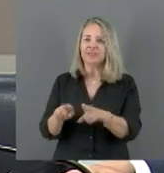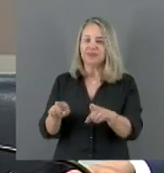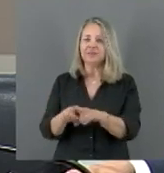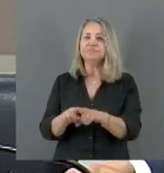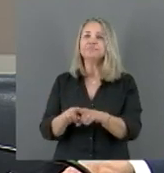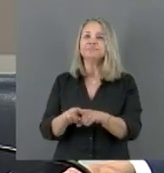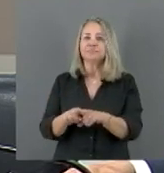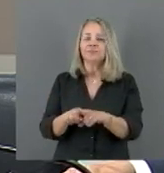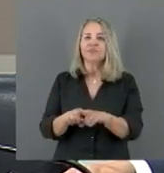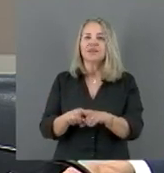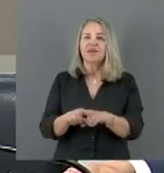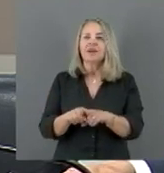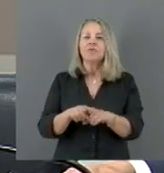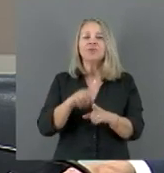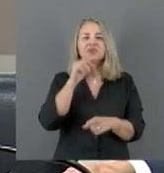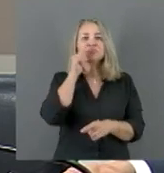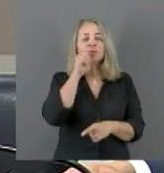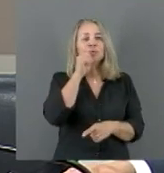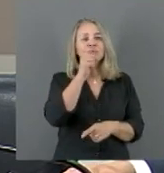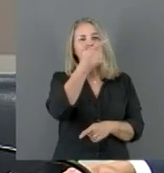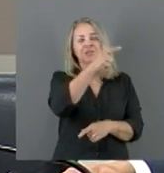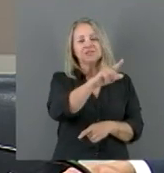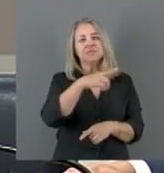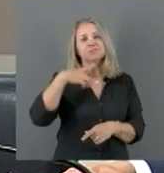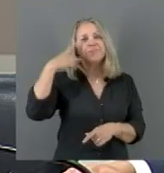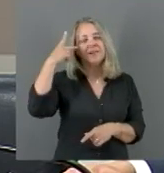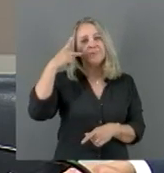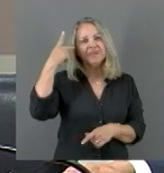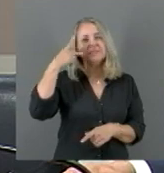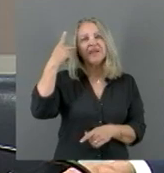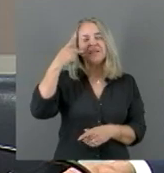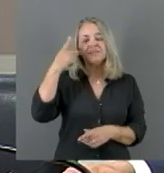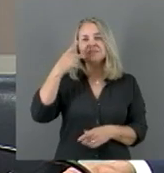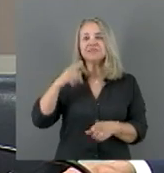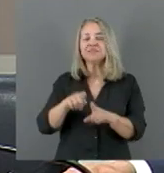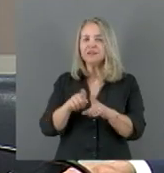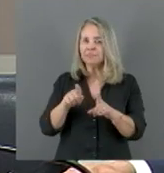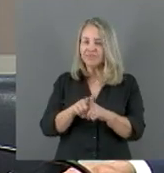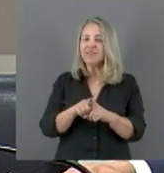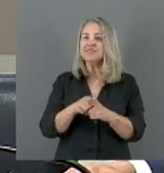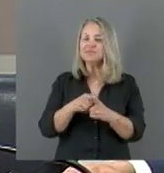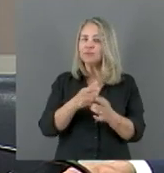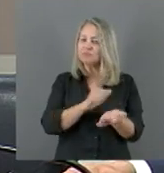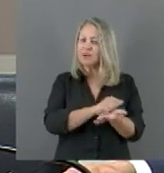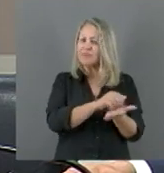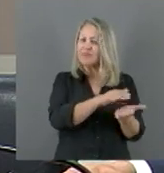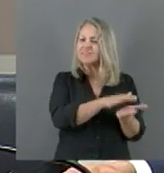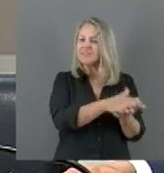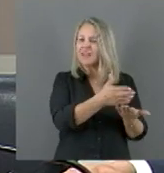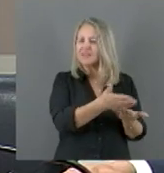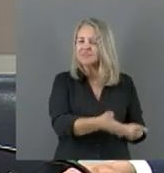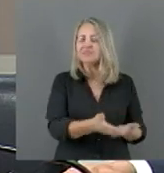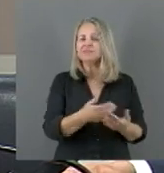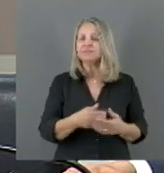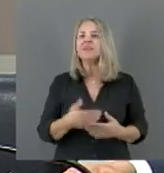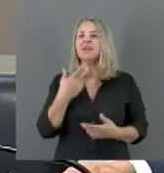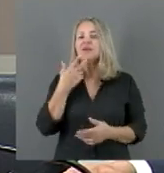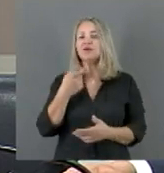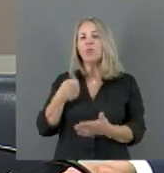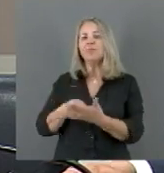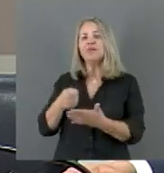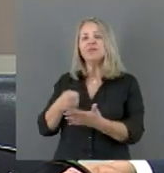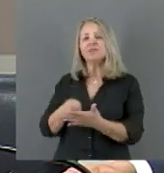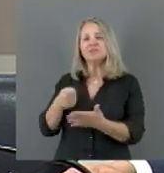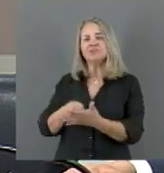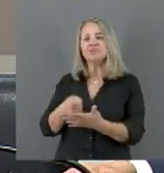também com as demais parlamentares que têm sido ameaçadas e cobrarmos das